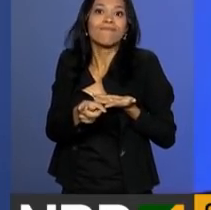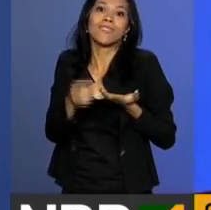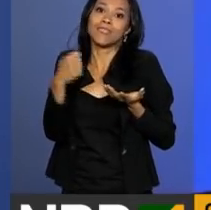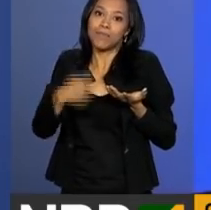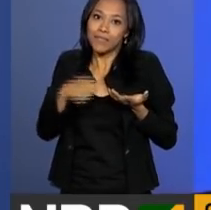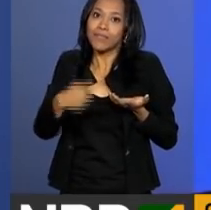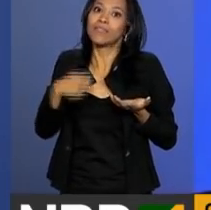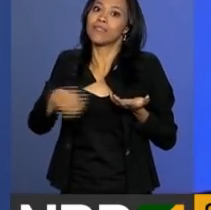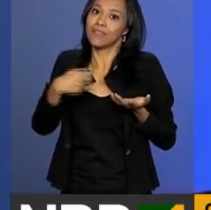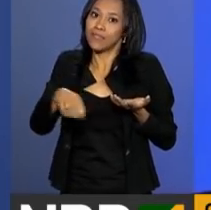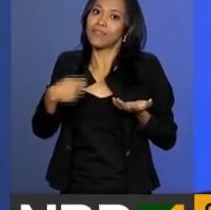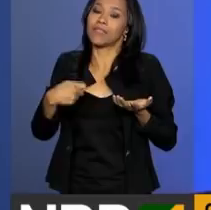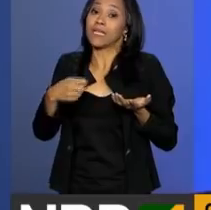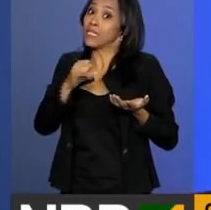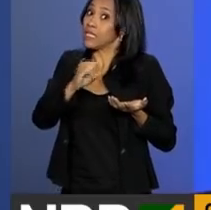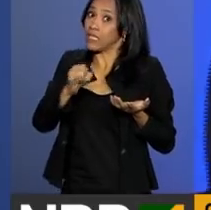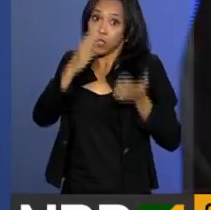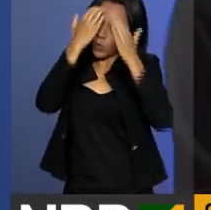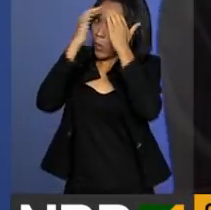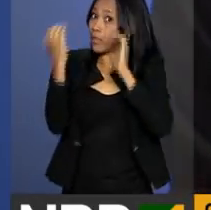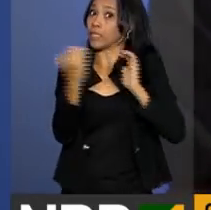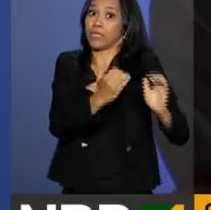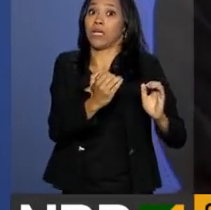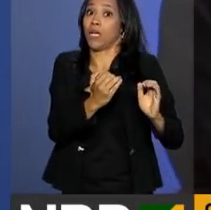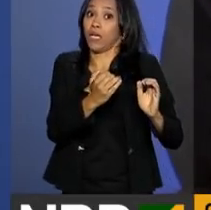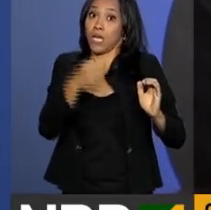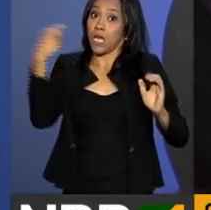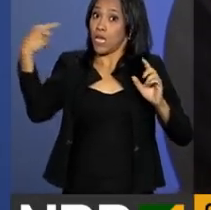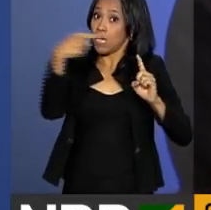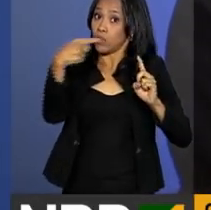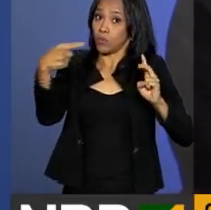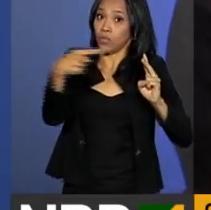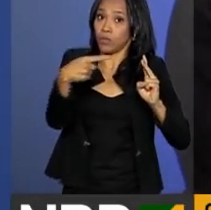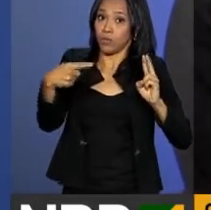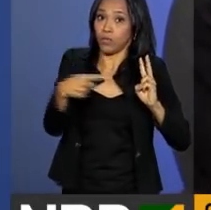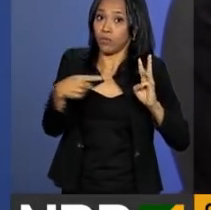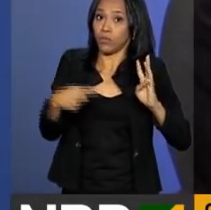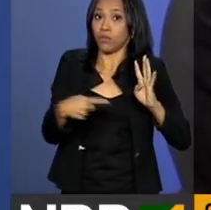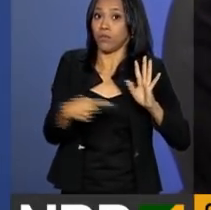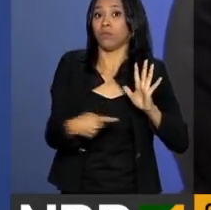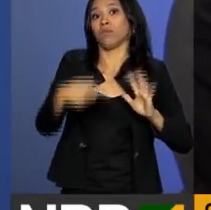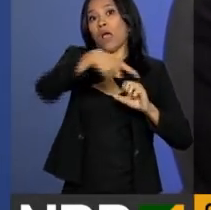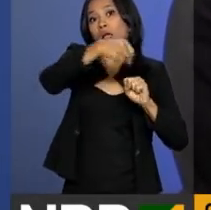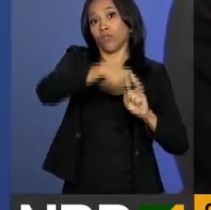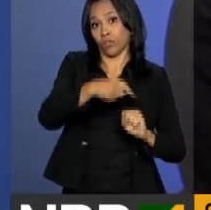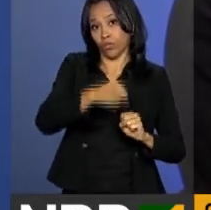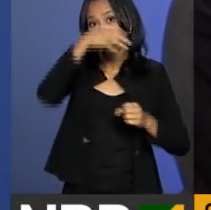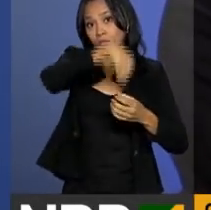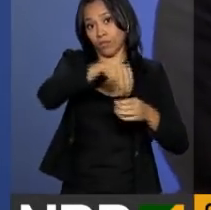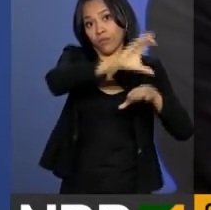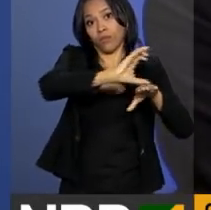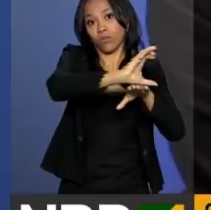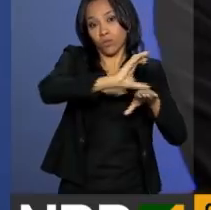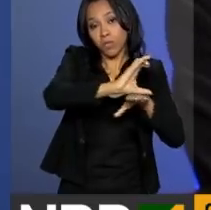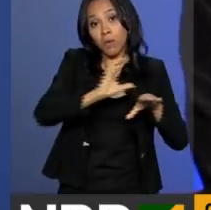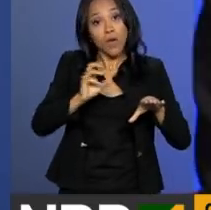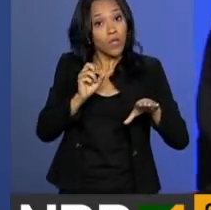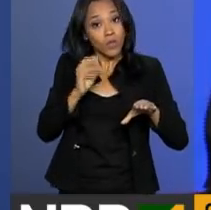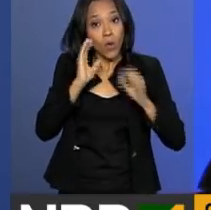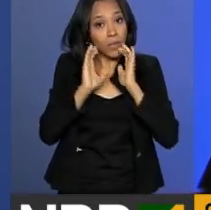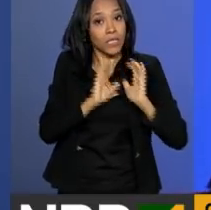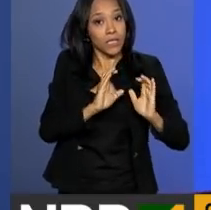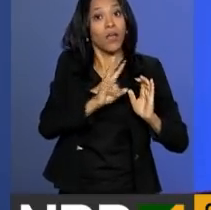elas vêm carregadas de sanção que você não oferecer este ou aquele pressuposto da lei ou da constituição você recebe